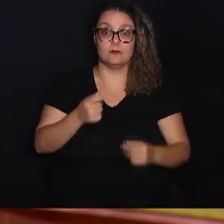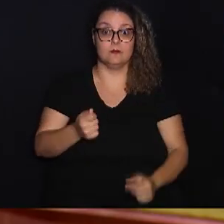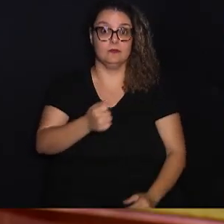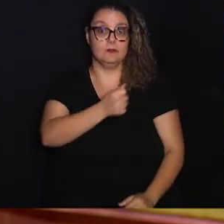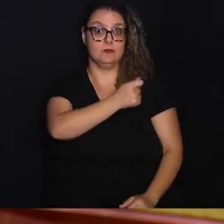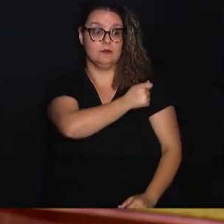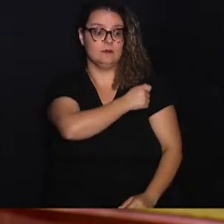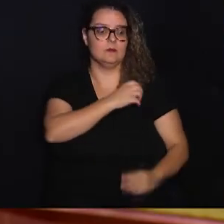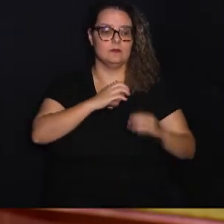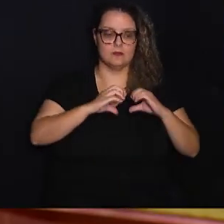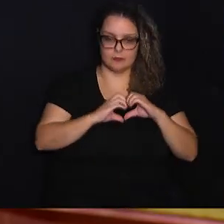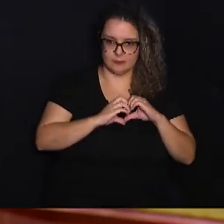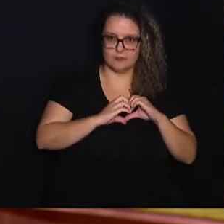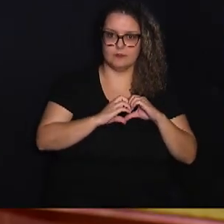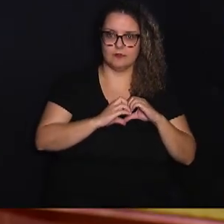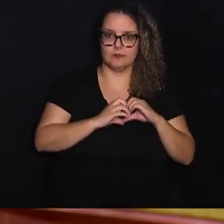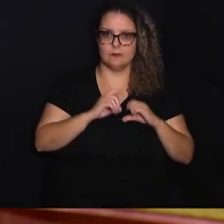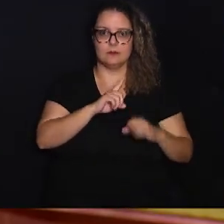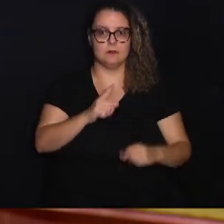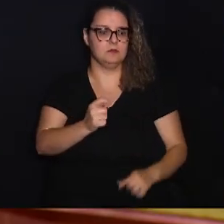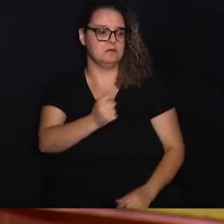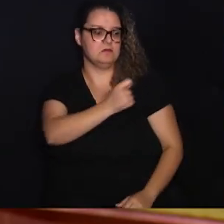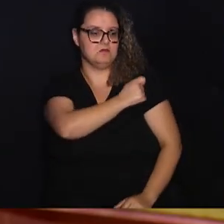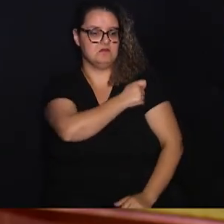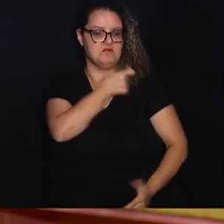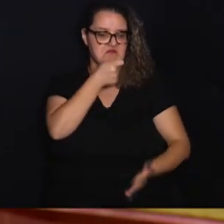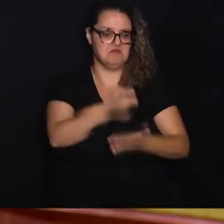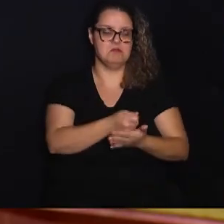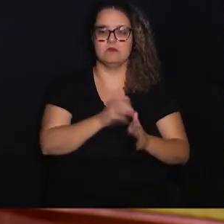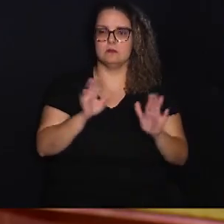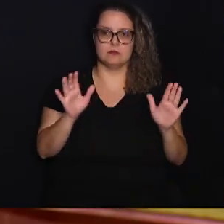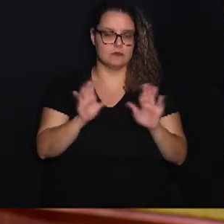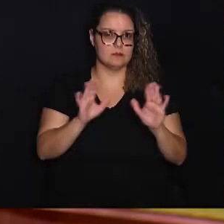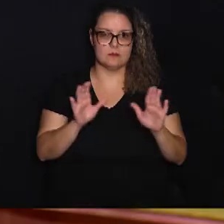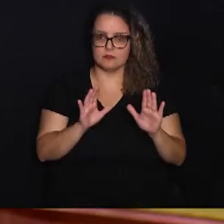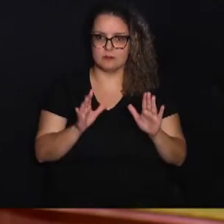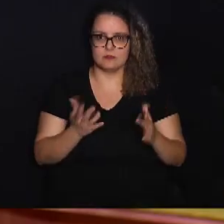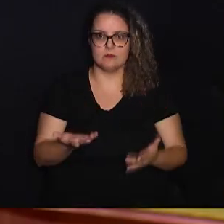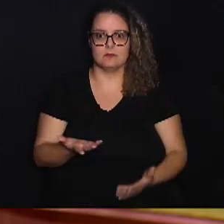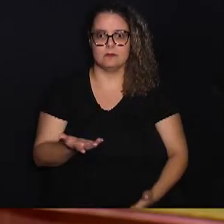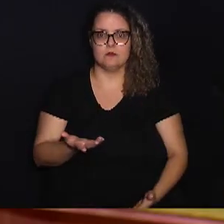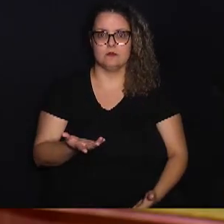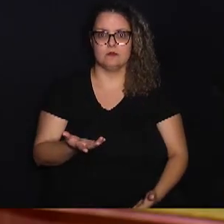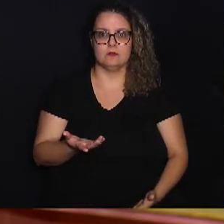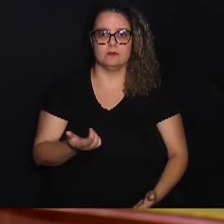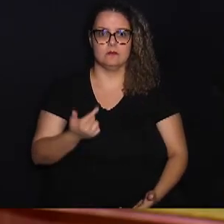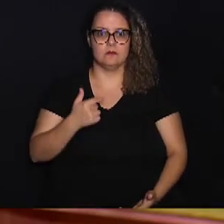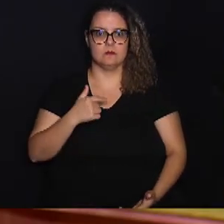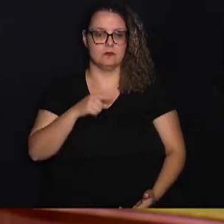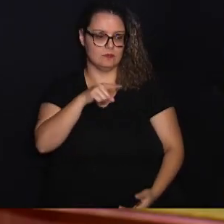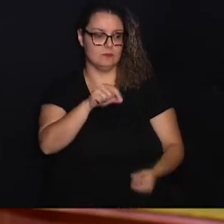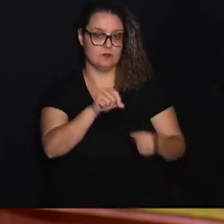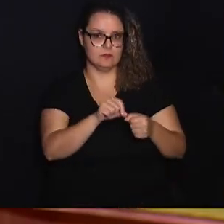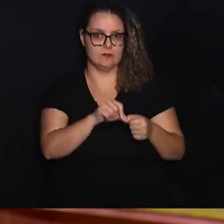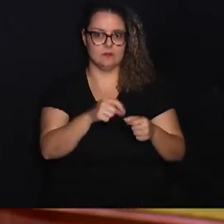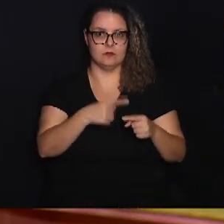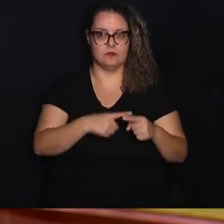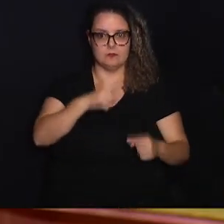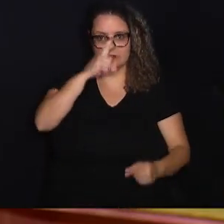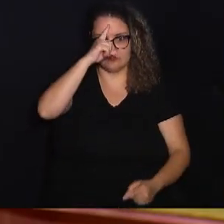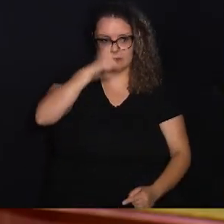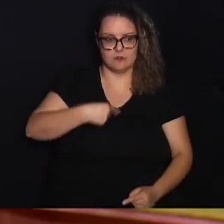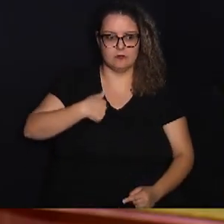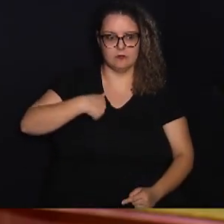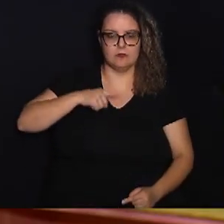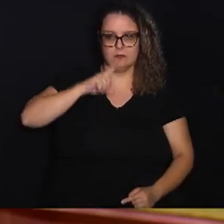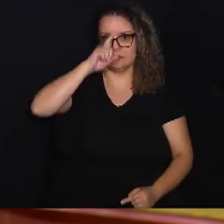amada. Então ela não é uma autoridade imposta. Não você vai fazer porque eu sou mais velho, eu estou